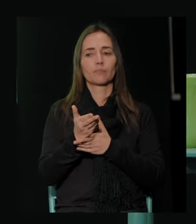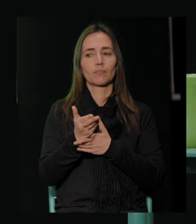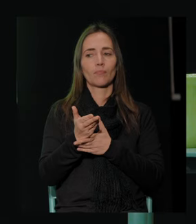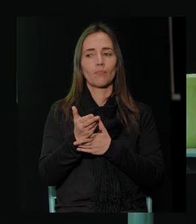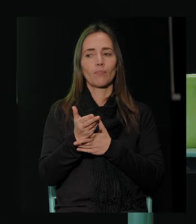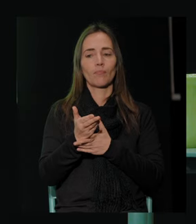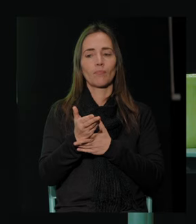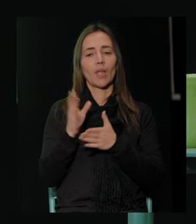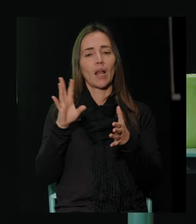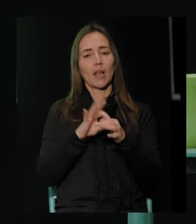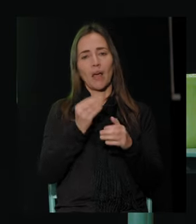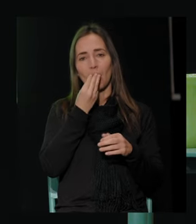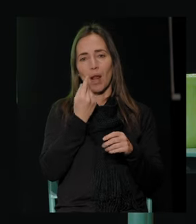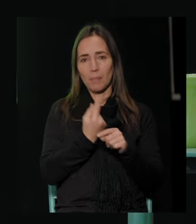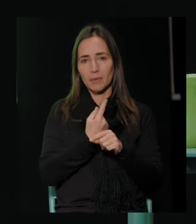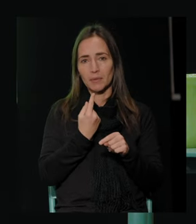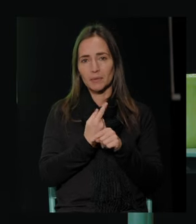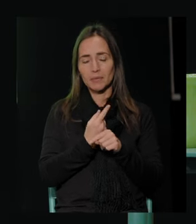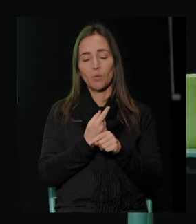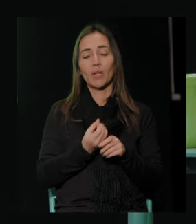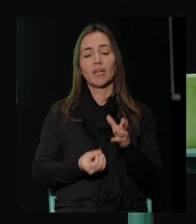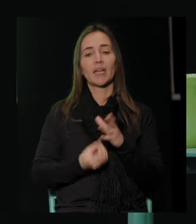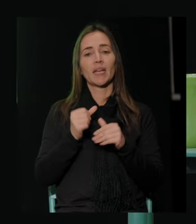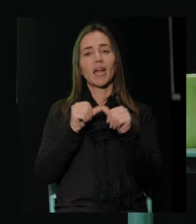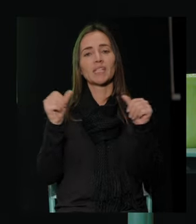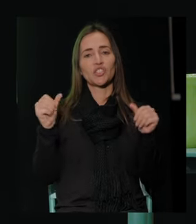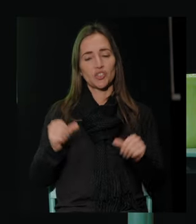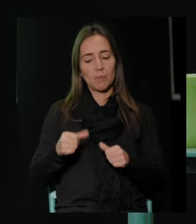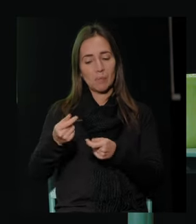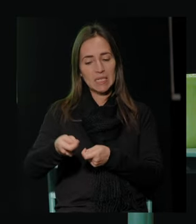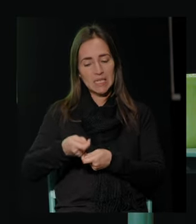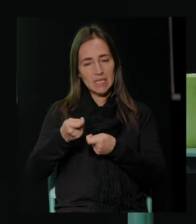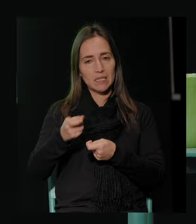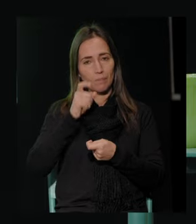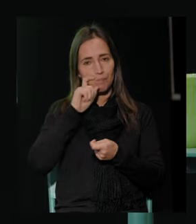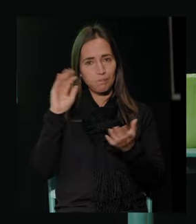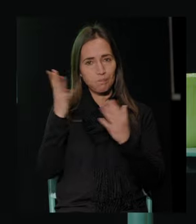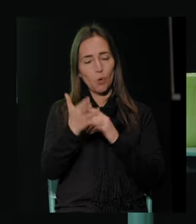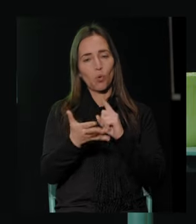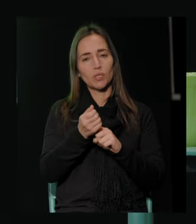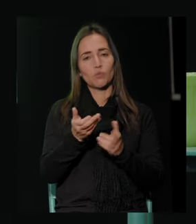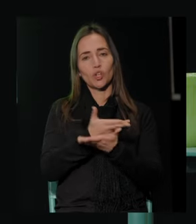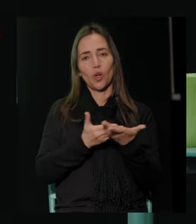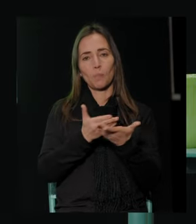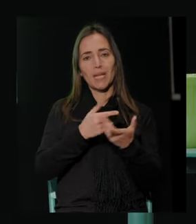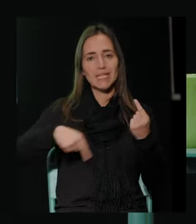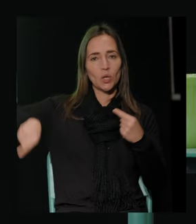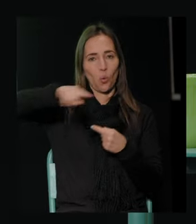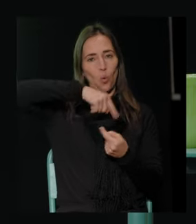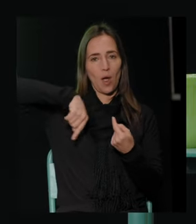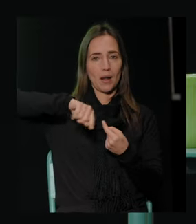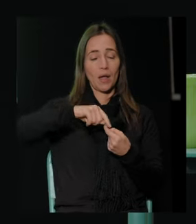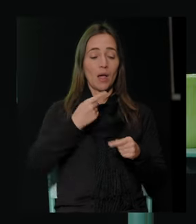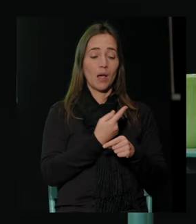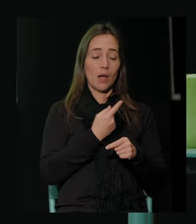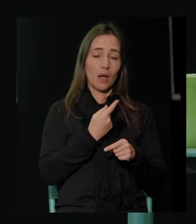no aspecto alimentar e criar sistemas agroecológicos onde conseguimos ter uma economia circular, em que a comida que